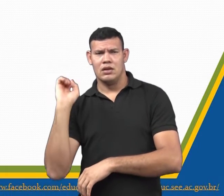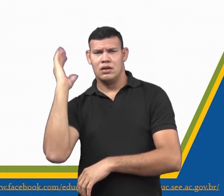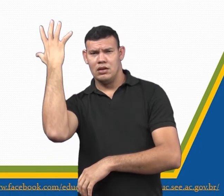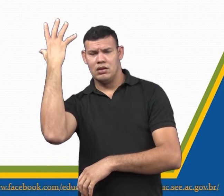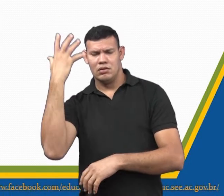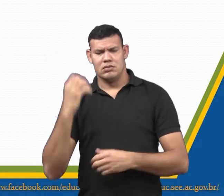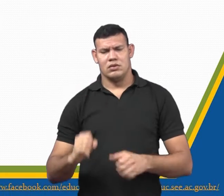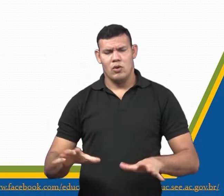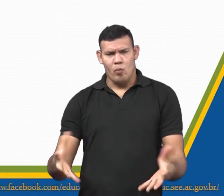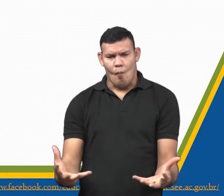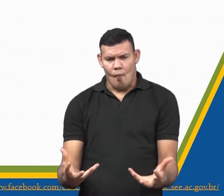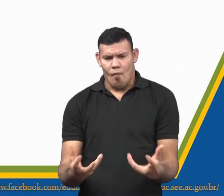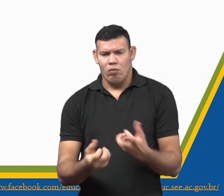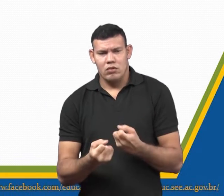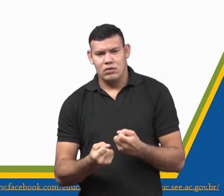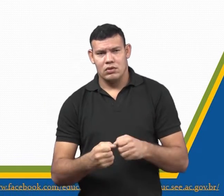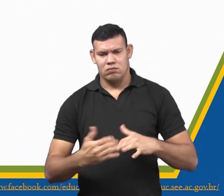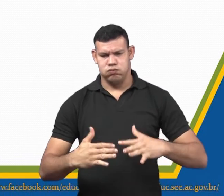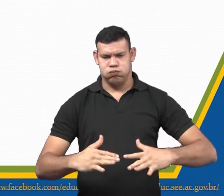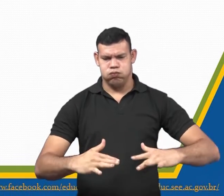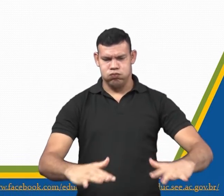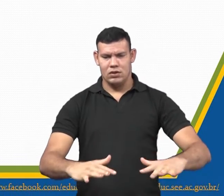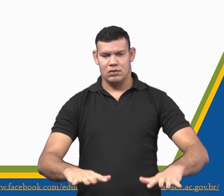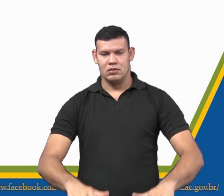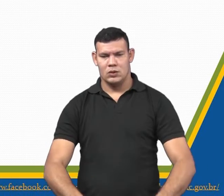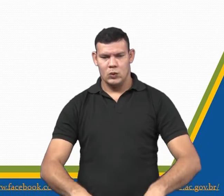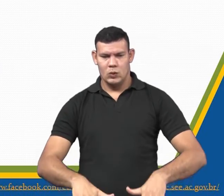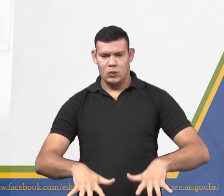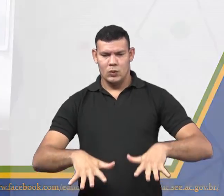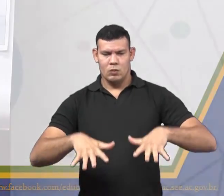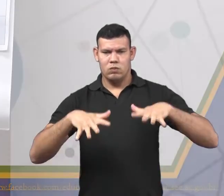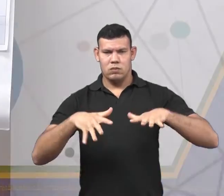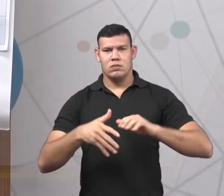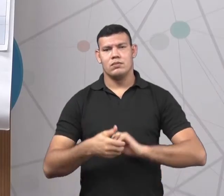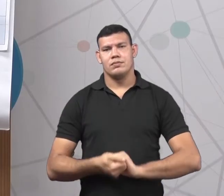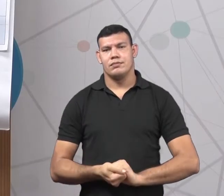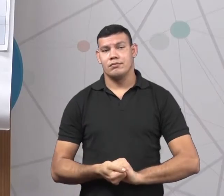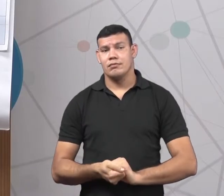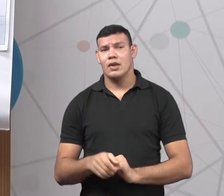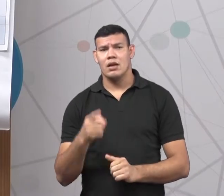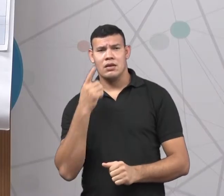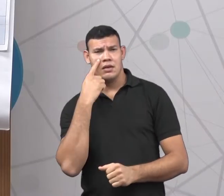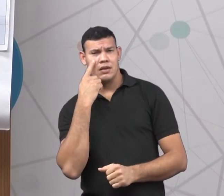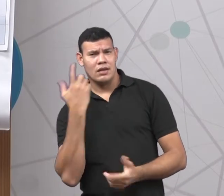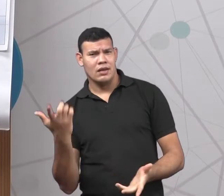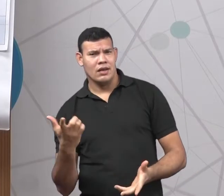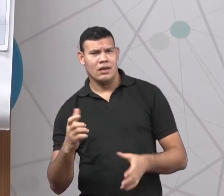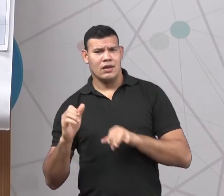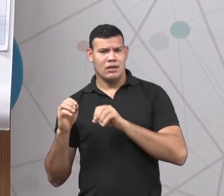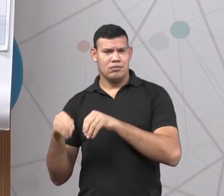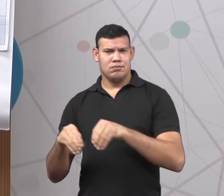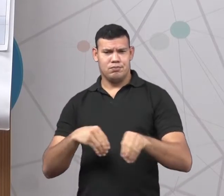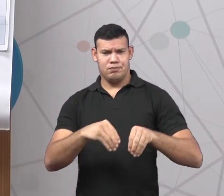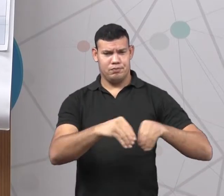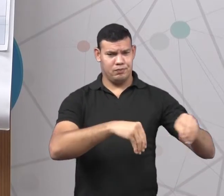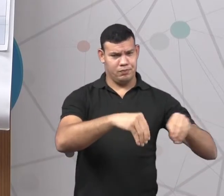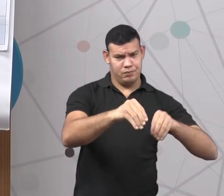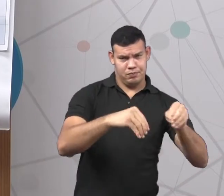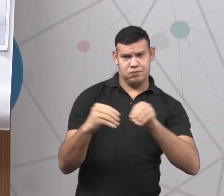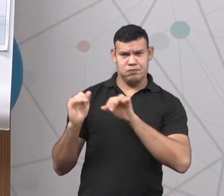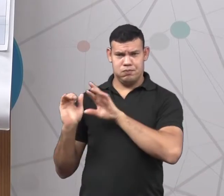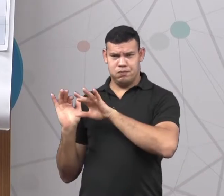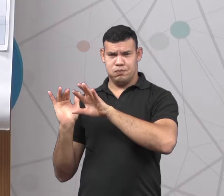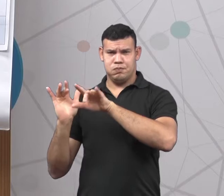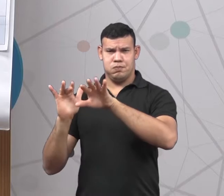os terremotos e as enchentes. Então, a gente viu que o maior fluxo